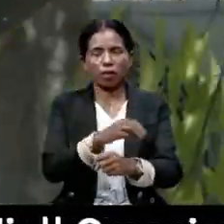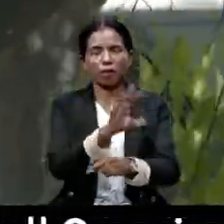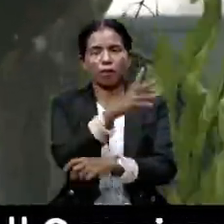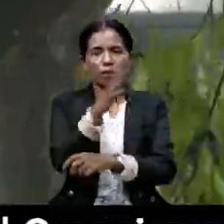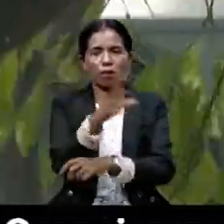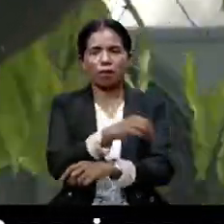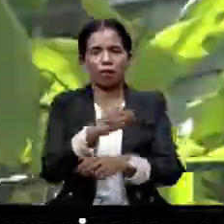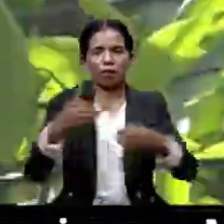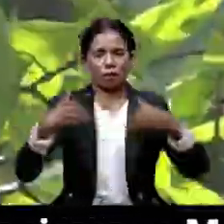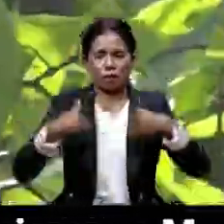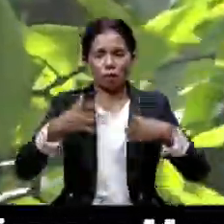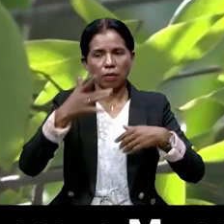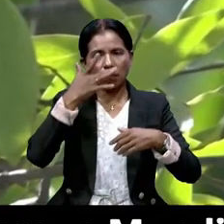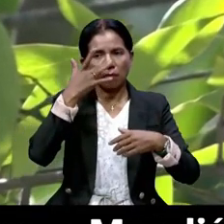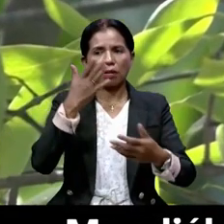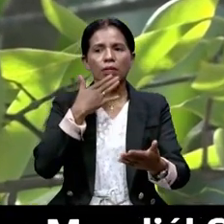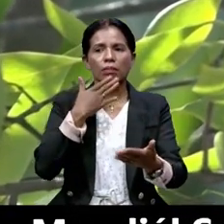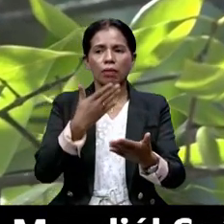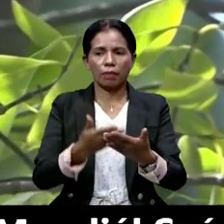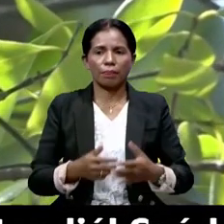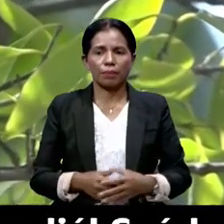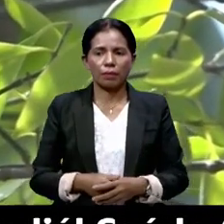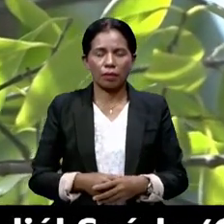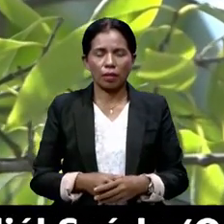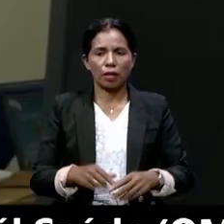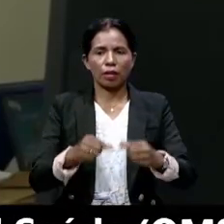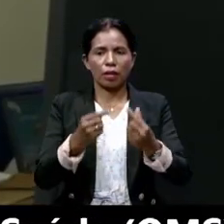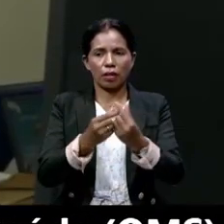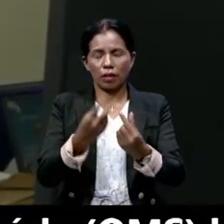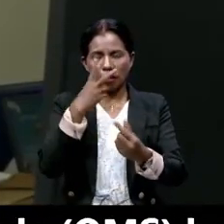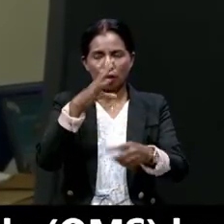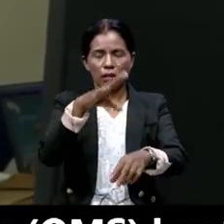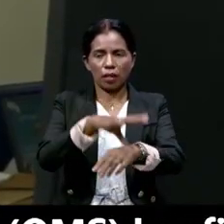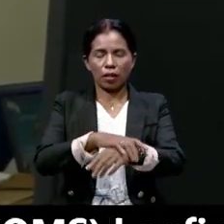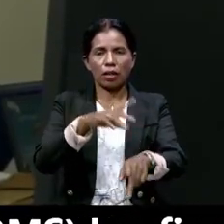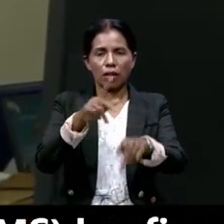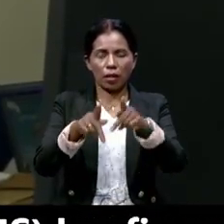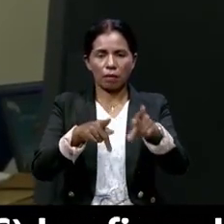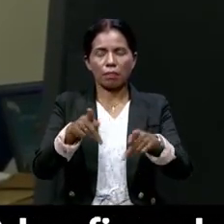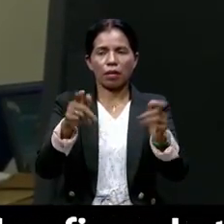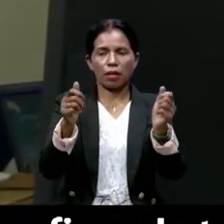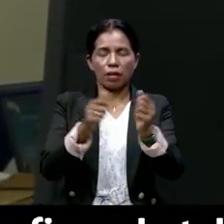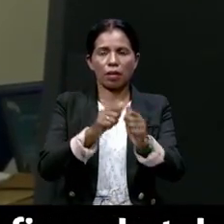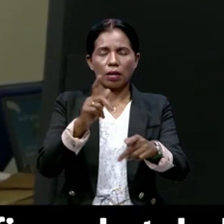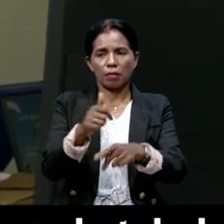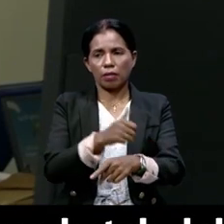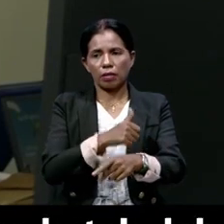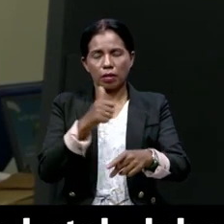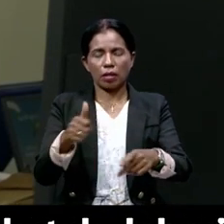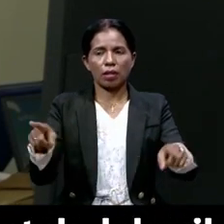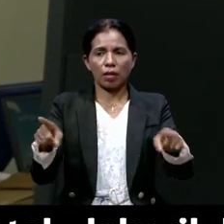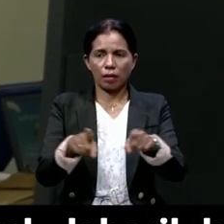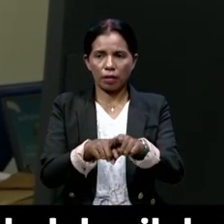refere iha morin neve diak Corpo Guarda Floresta consegue capturar ona e tenia comunidade balu neve